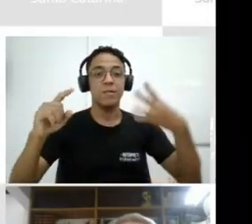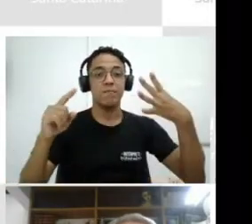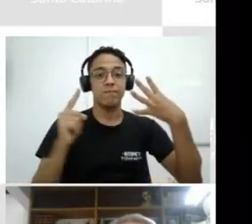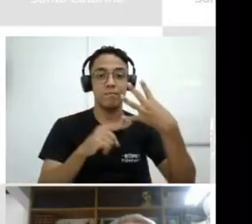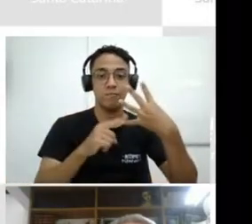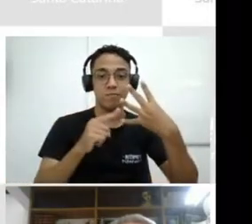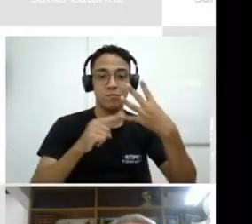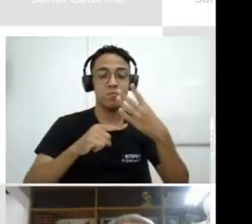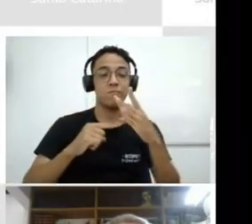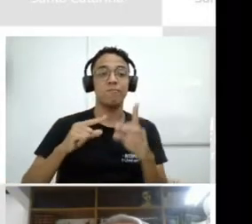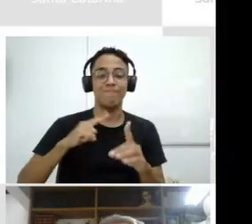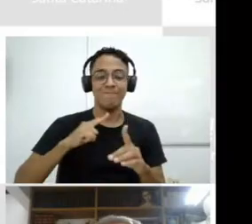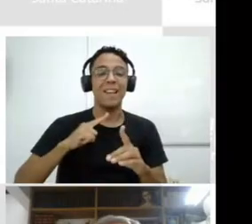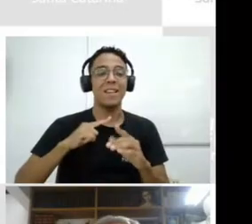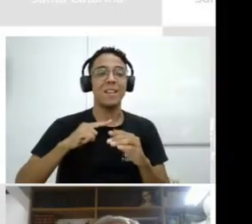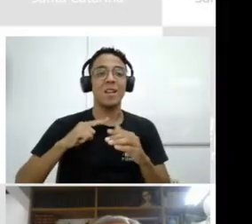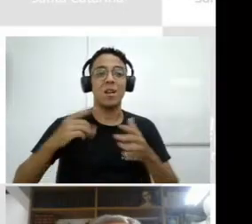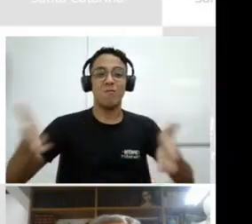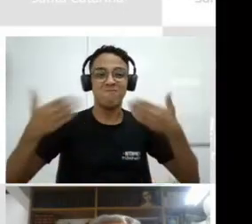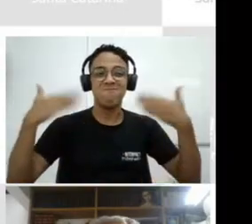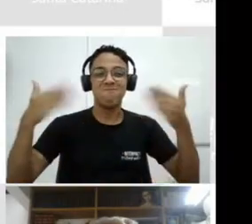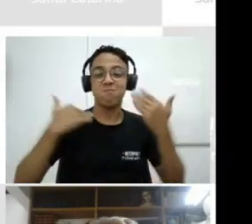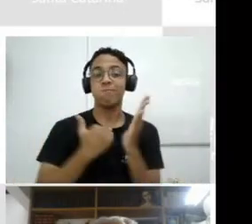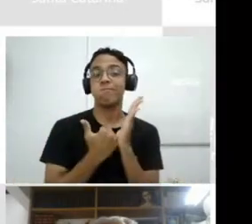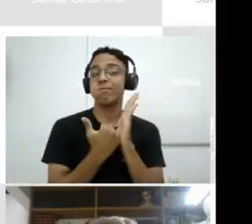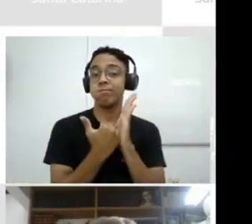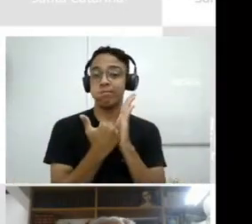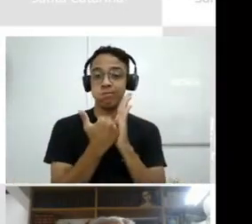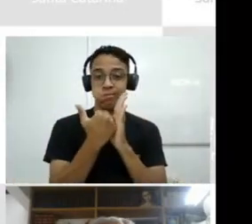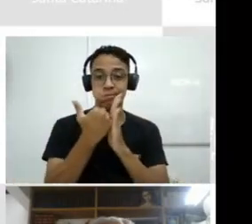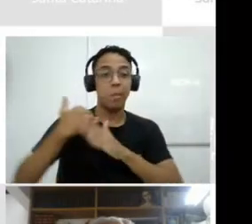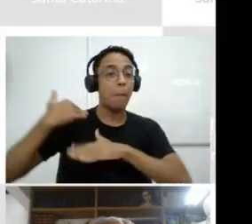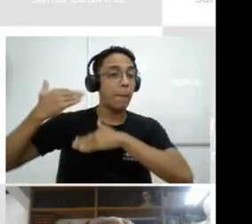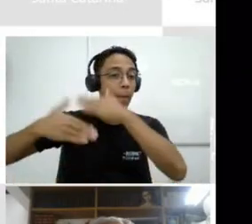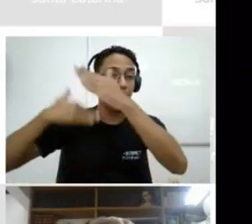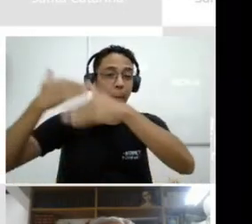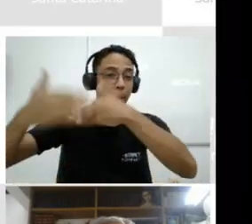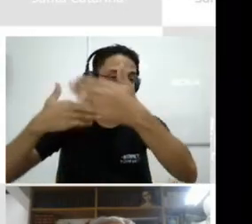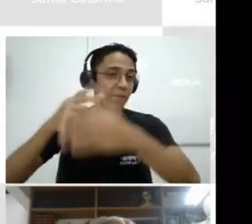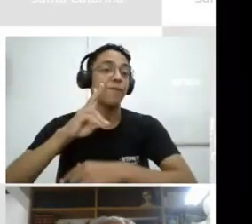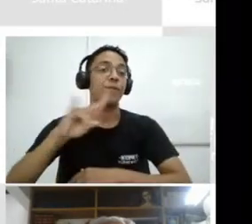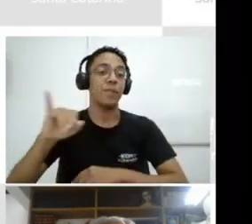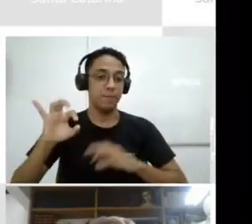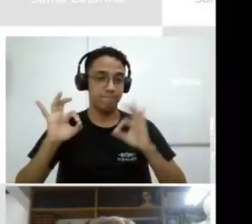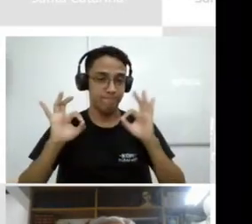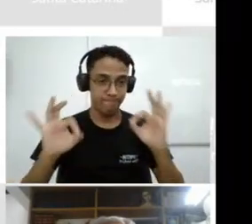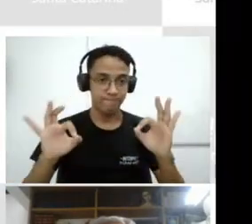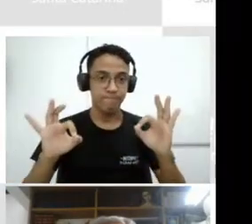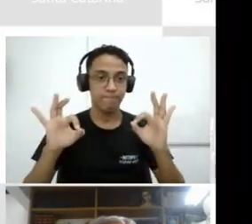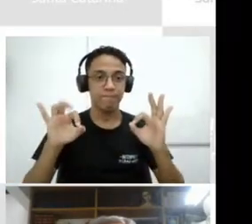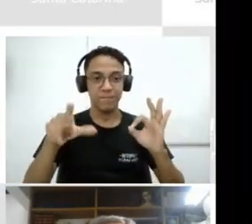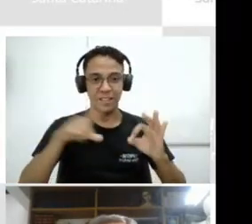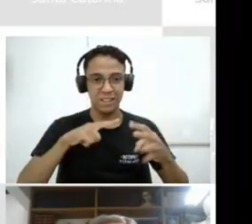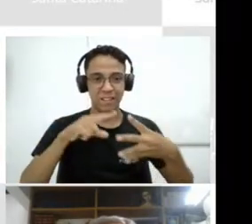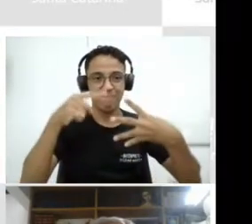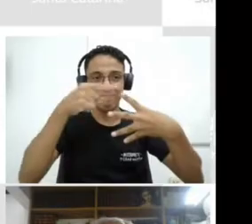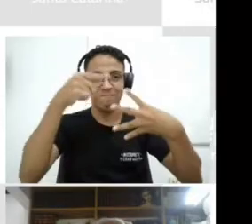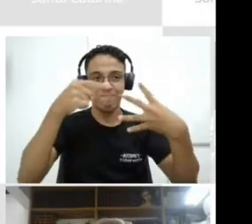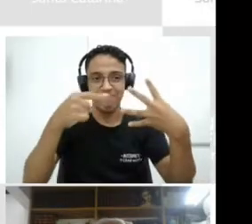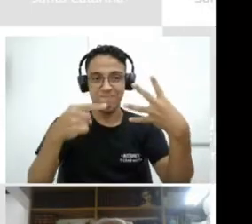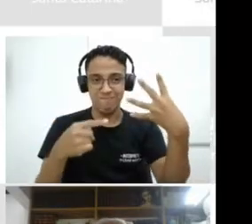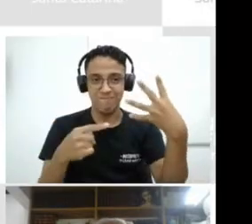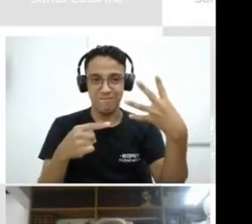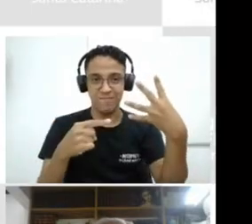esse nível de calor ocorrerá em meados do século, né? Portanto, nós já temos aqui uma percepção de